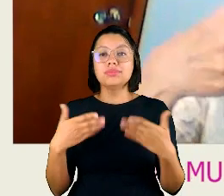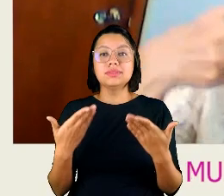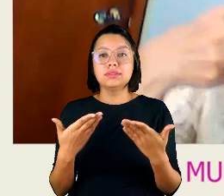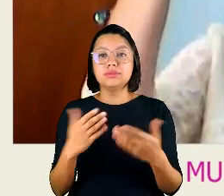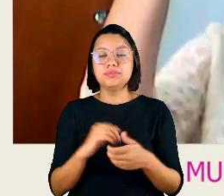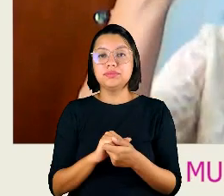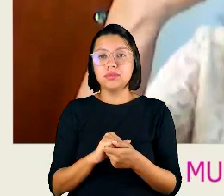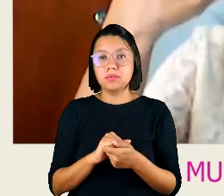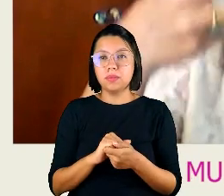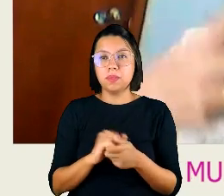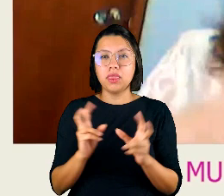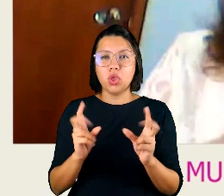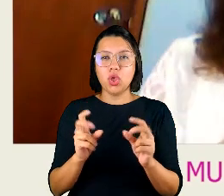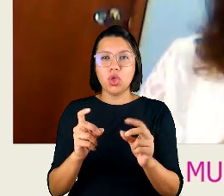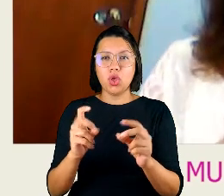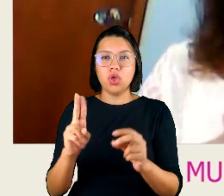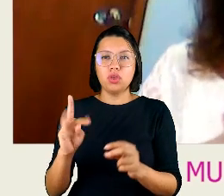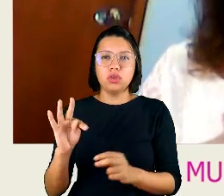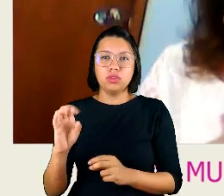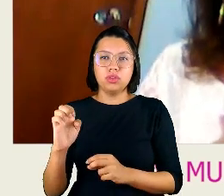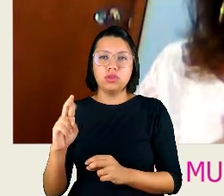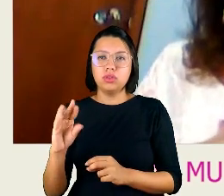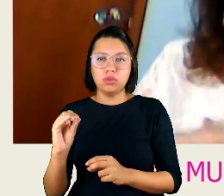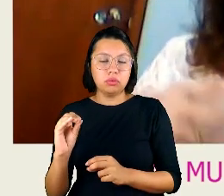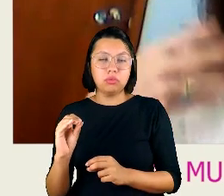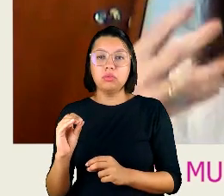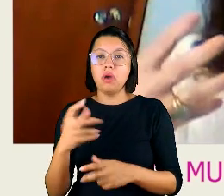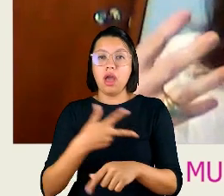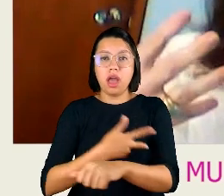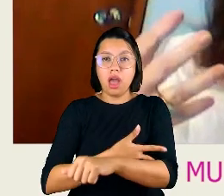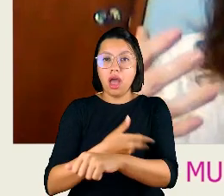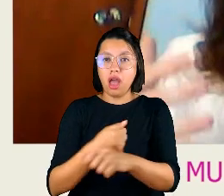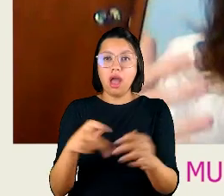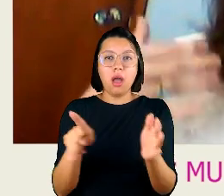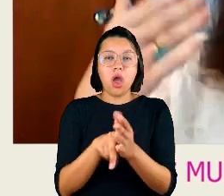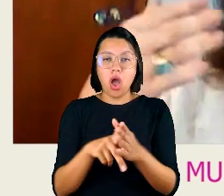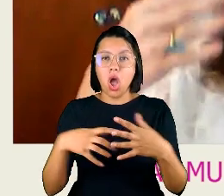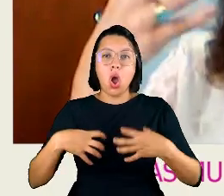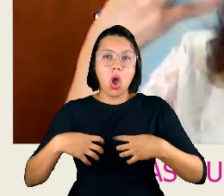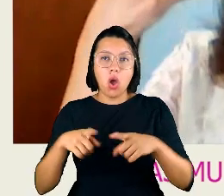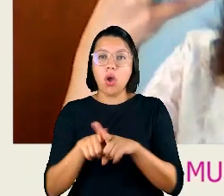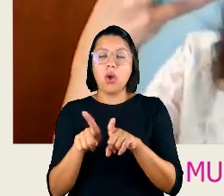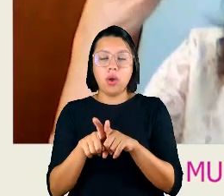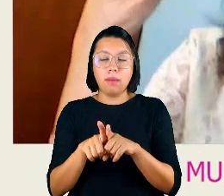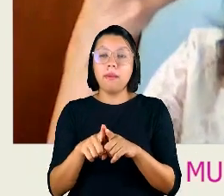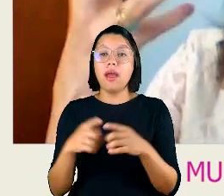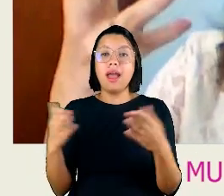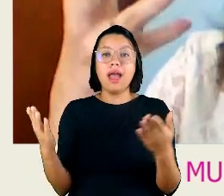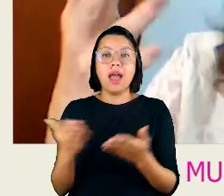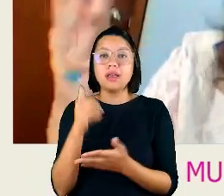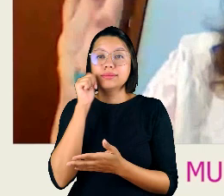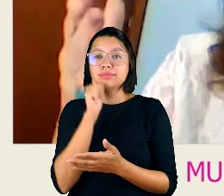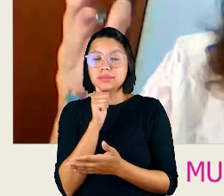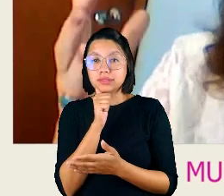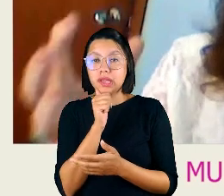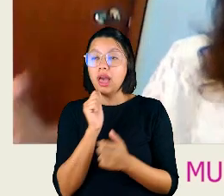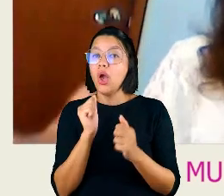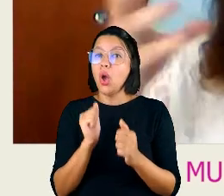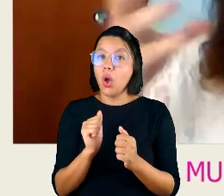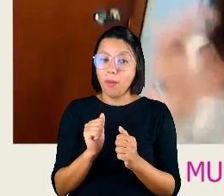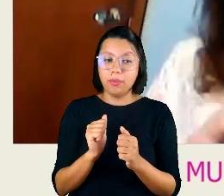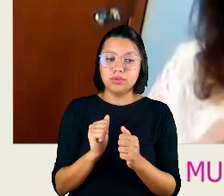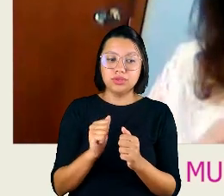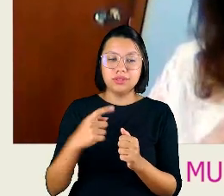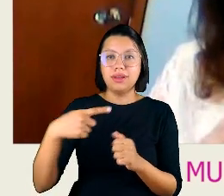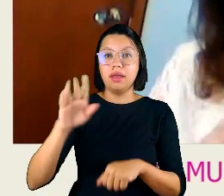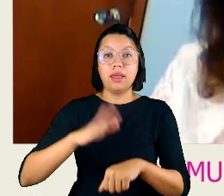de útero, um Papa Nicolau, um exame de mama, essas mulheres, elas poderiam ir mais ao serviço.